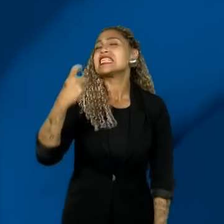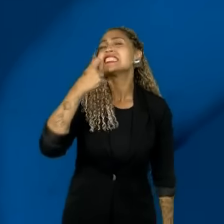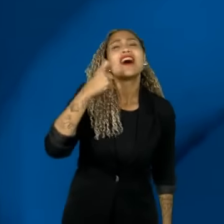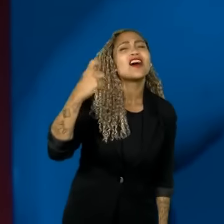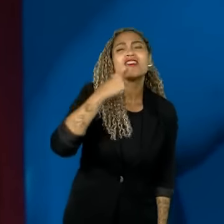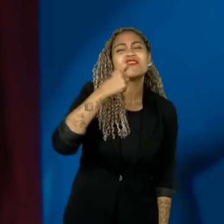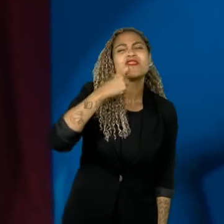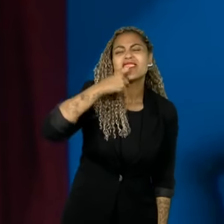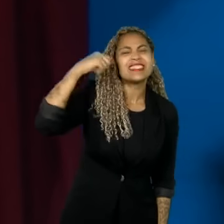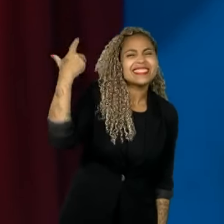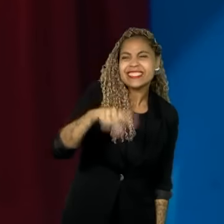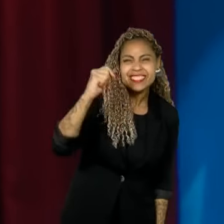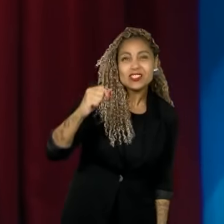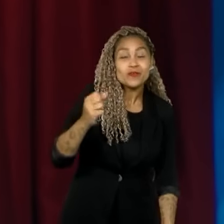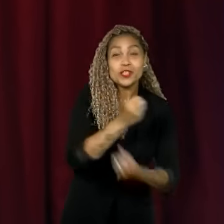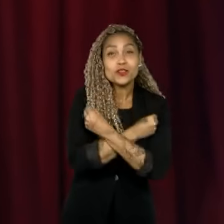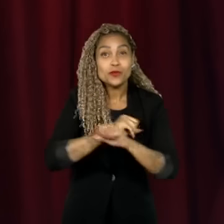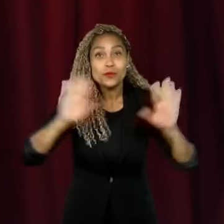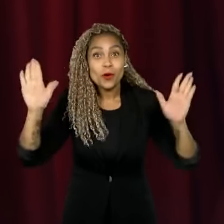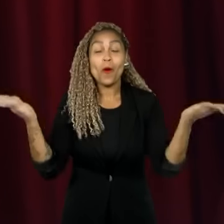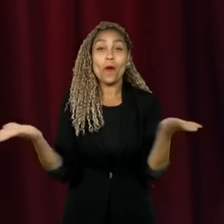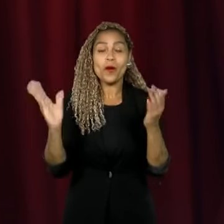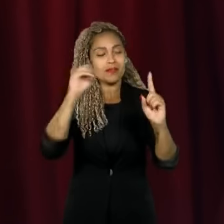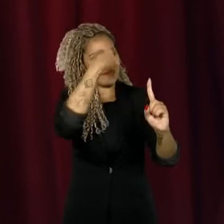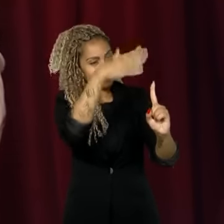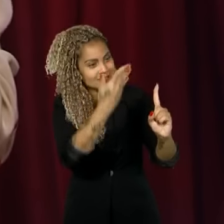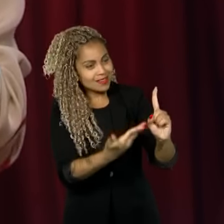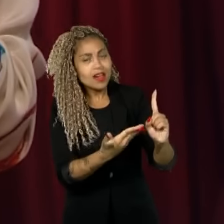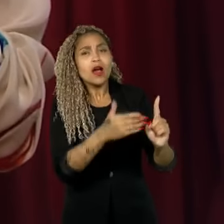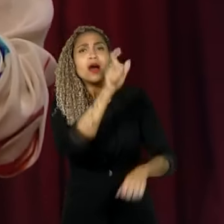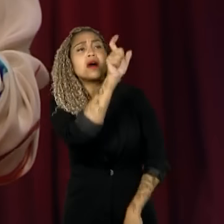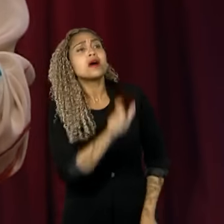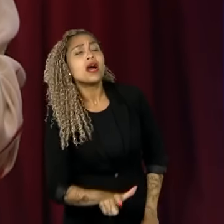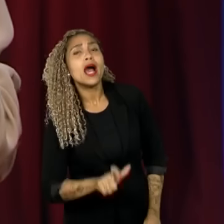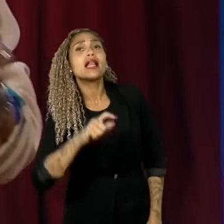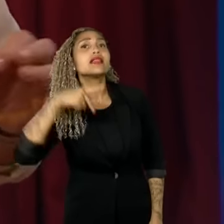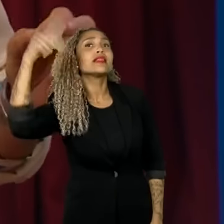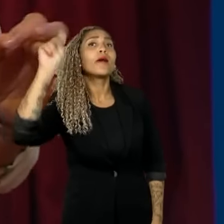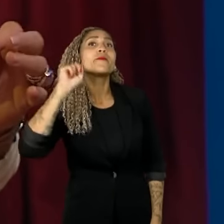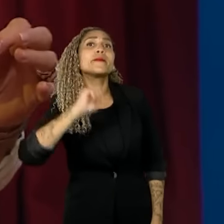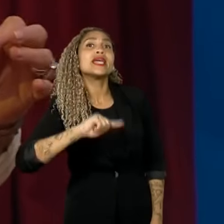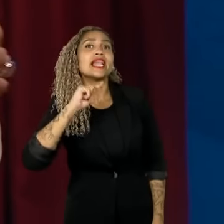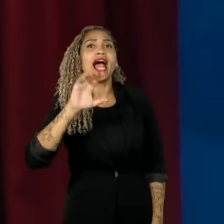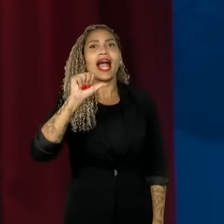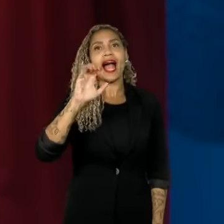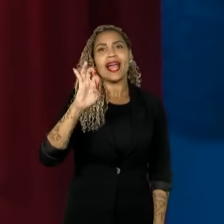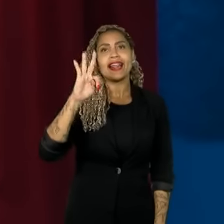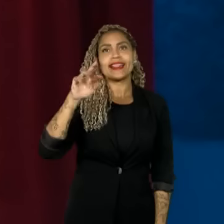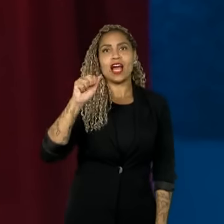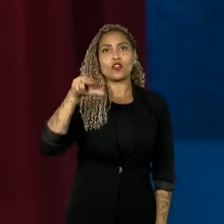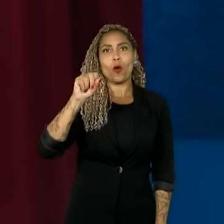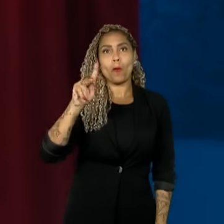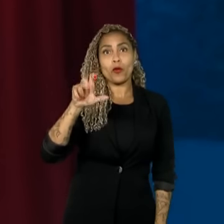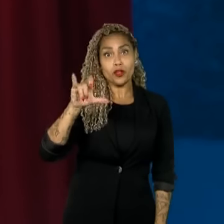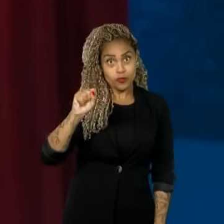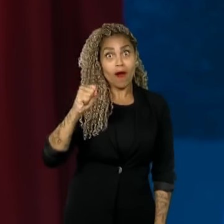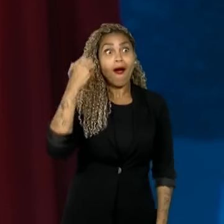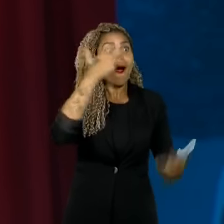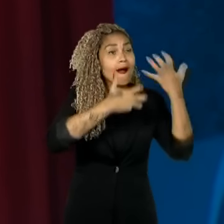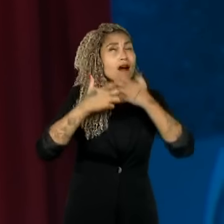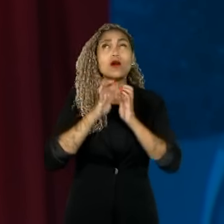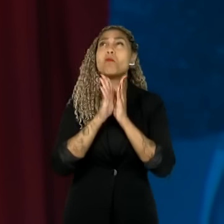Sem Censura, que hoje vai homenagear uma mineirinha de Caetanópolis, que encantou o Brasil inteiro, quiçá o mundo,